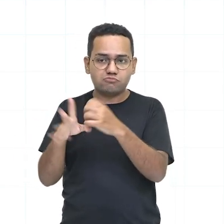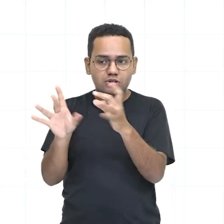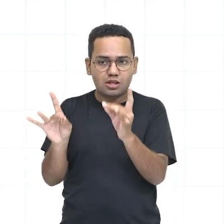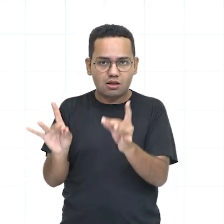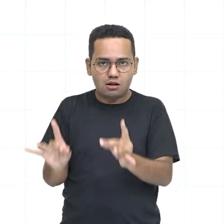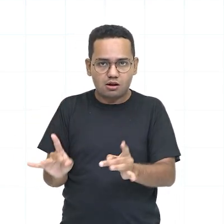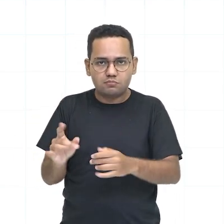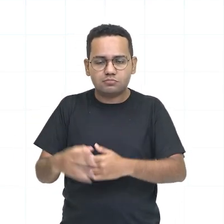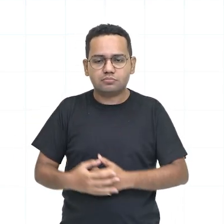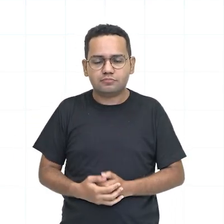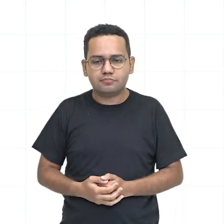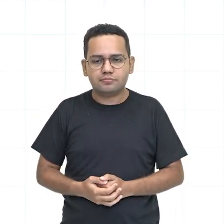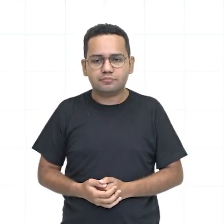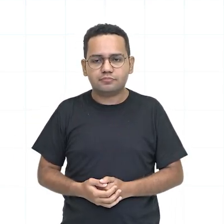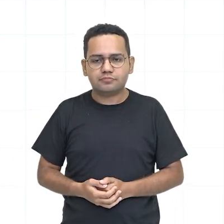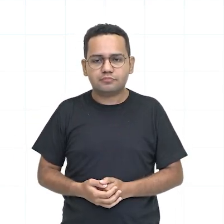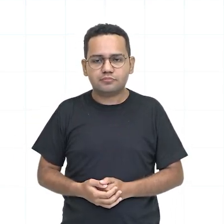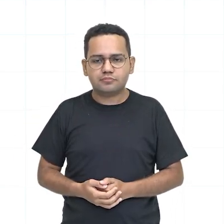que eu utilizo